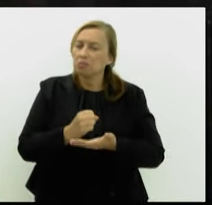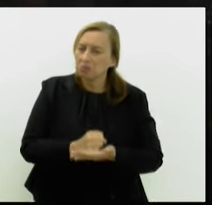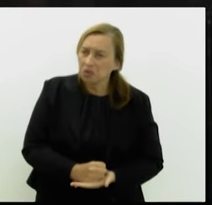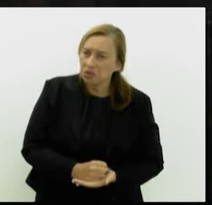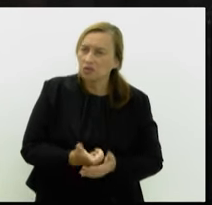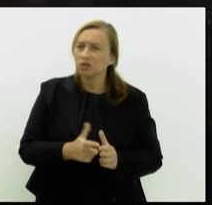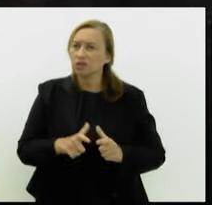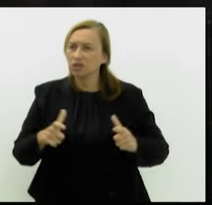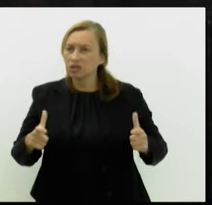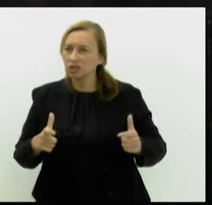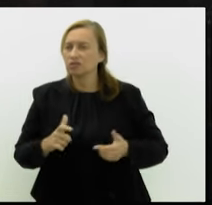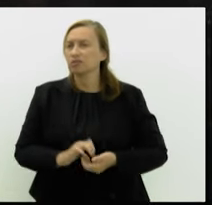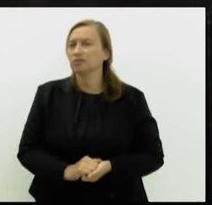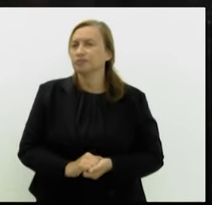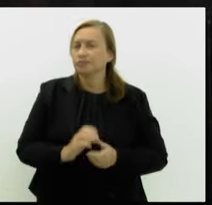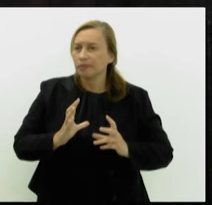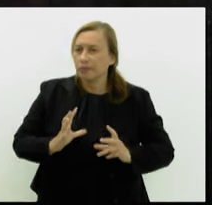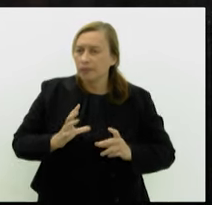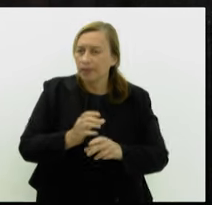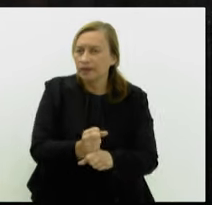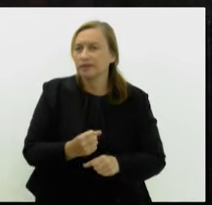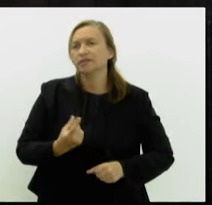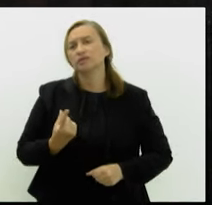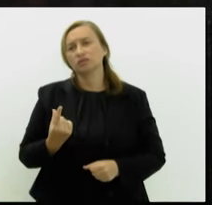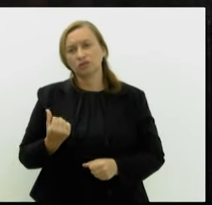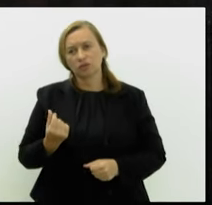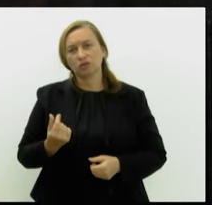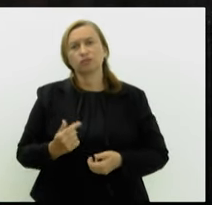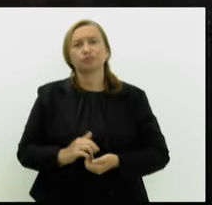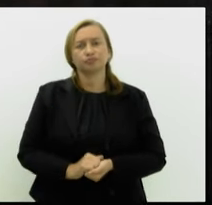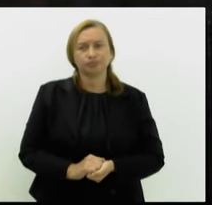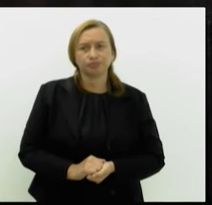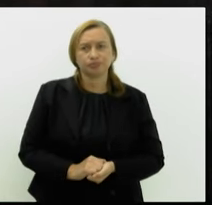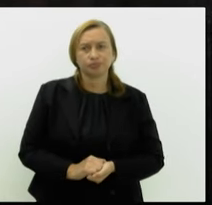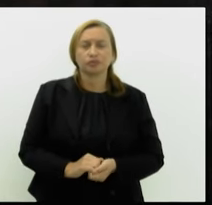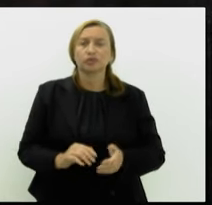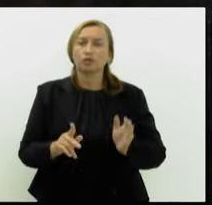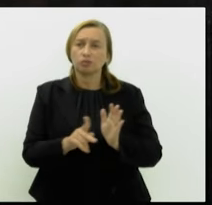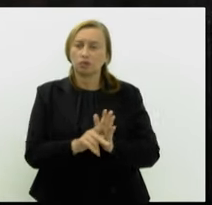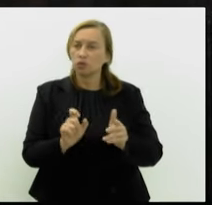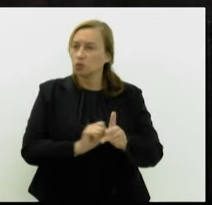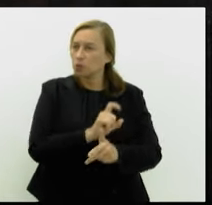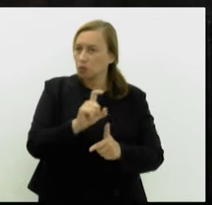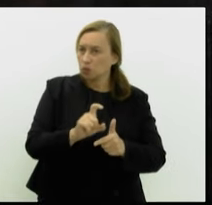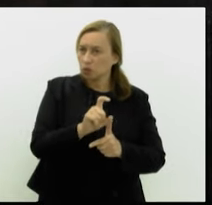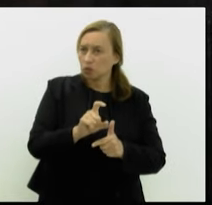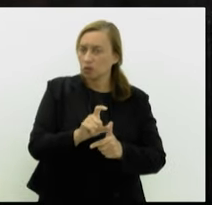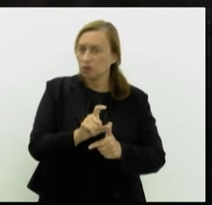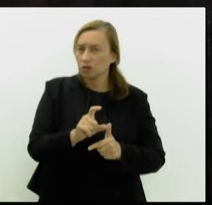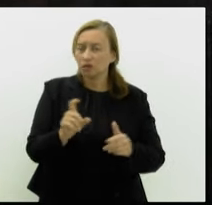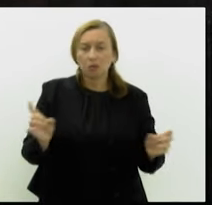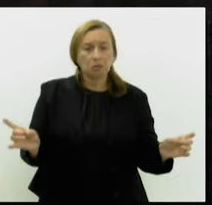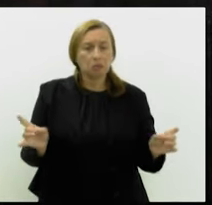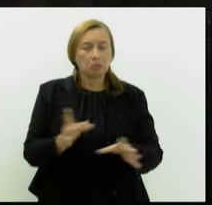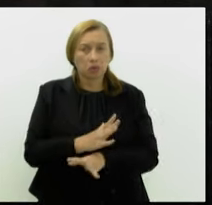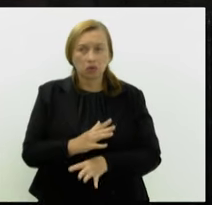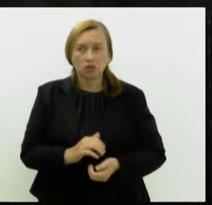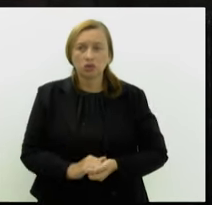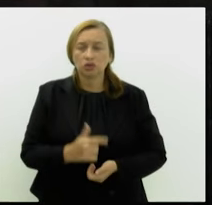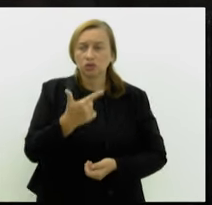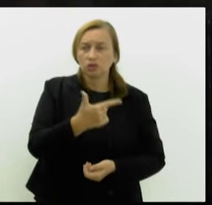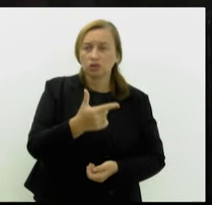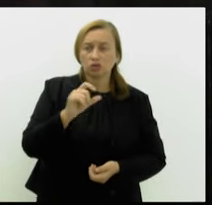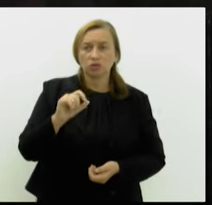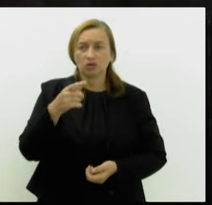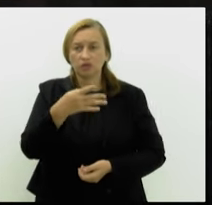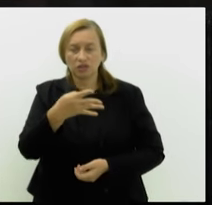está contabilizado esse valor. O projeto executivo está muito completo. Em 2024,